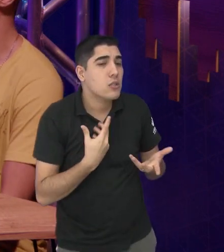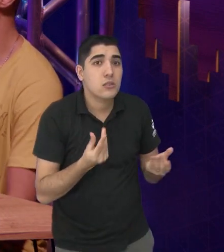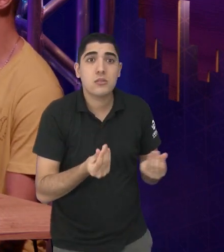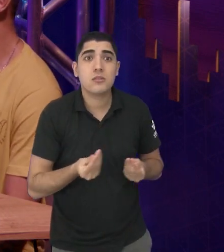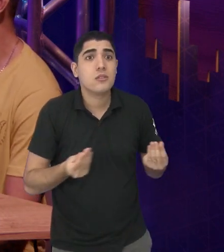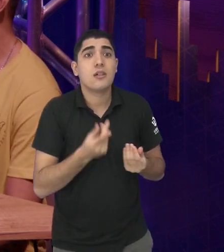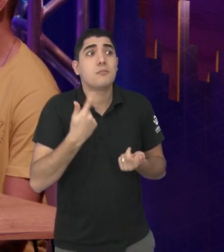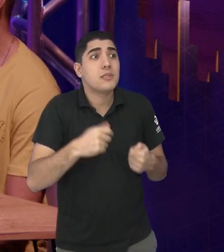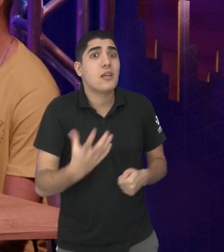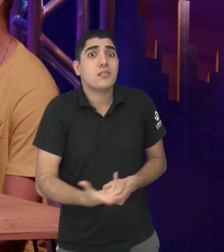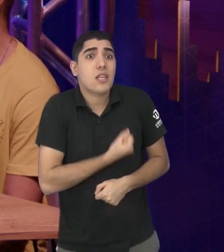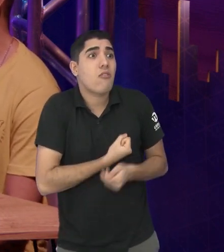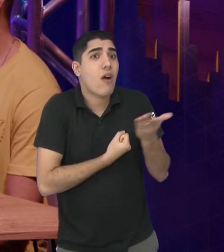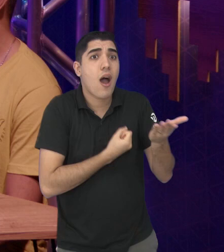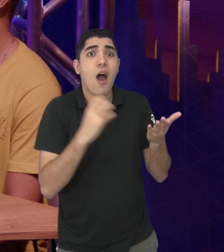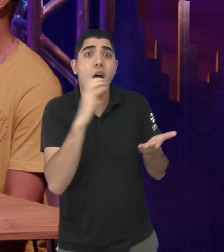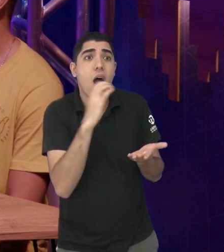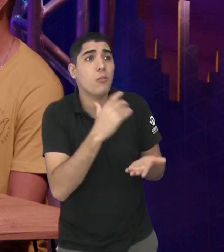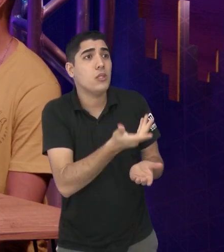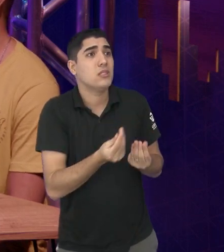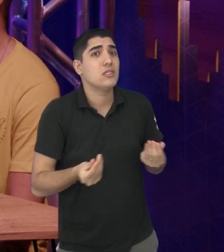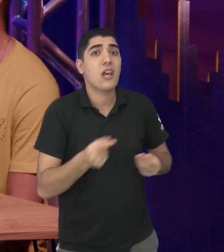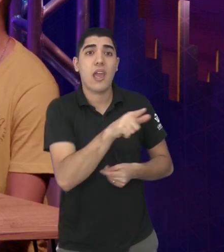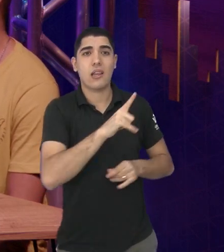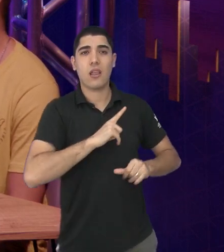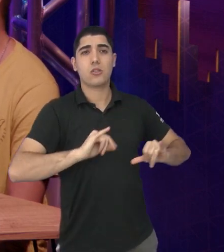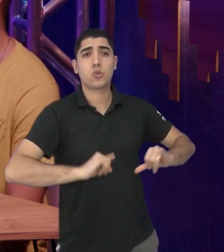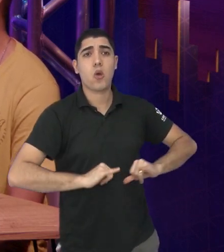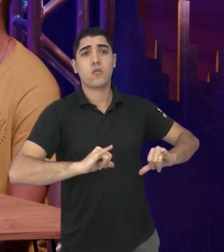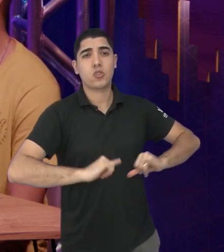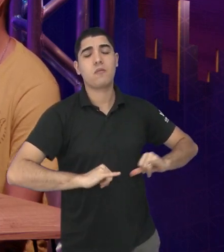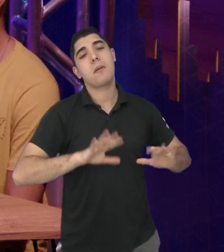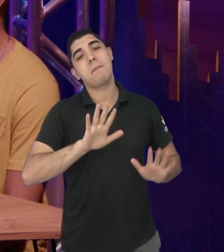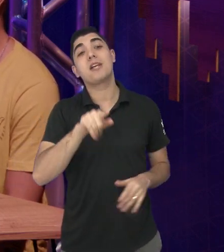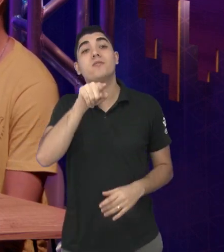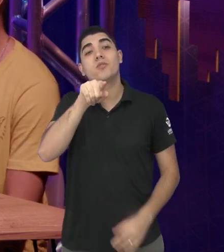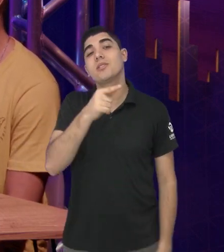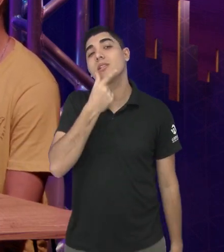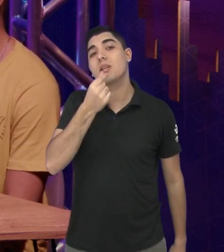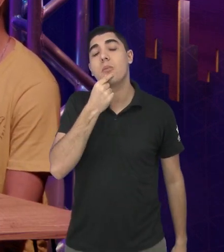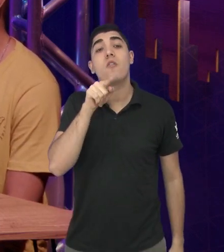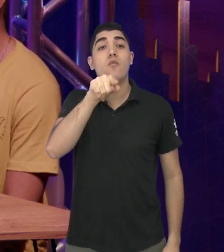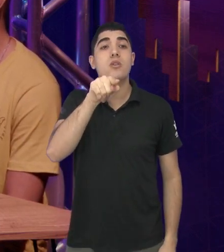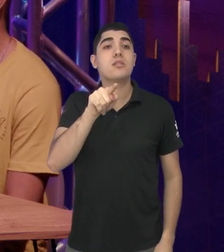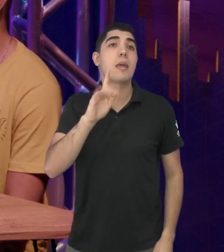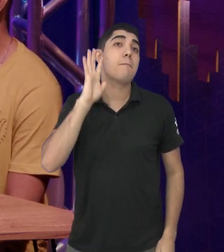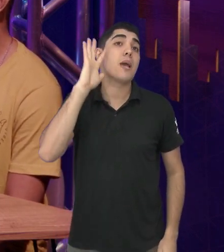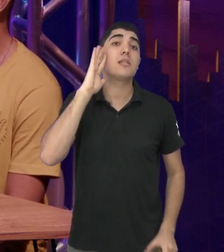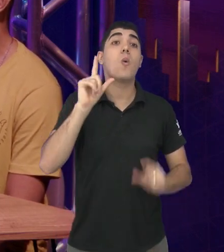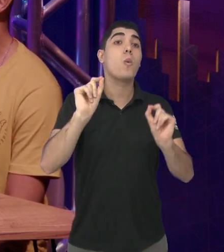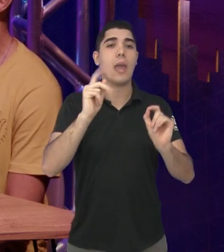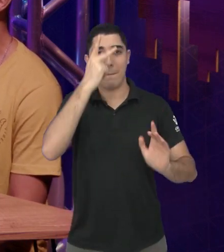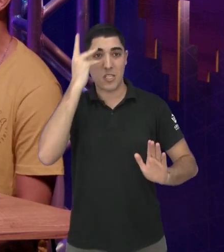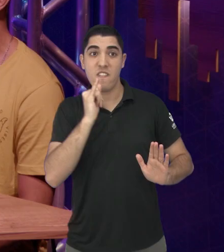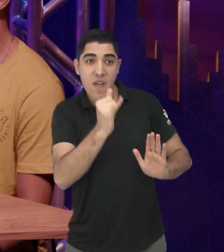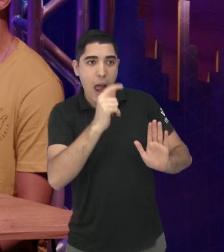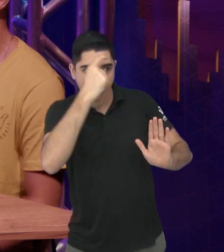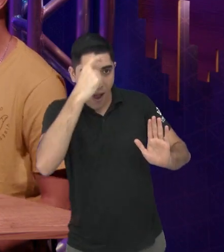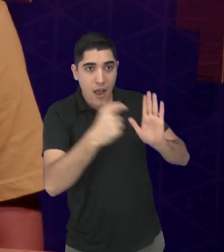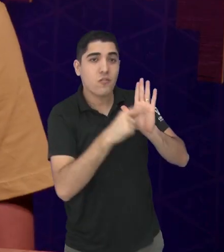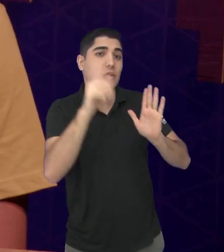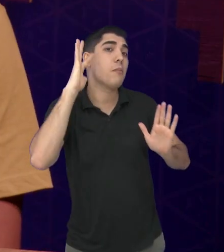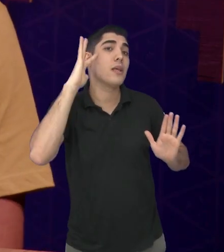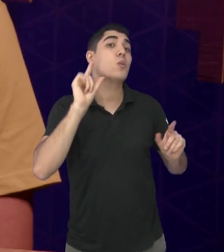amor de Deus, que ele fica sofrendo pela eternidade. Mas e pra você, Samu? O que vem na sua mente? Olha, a primeira